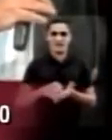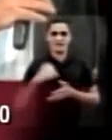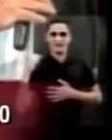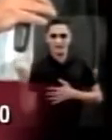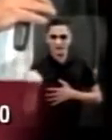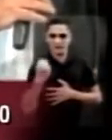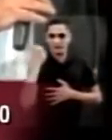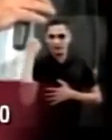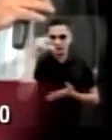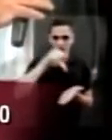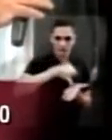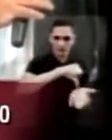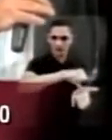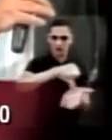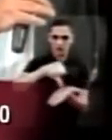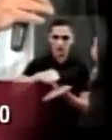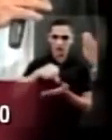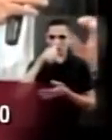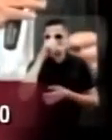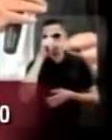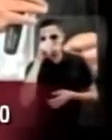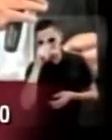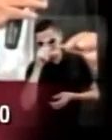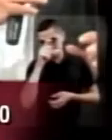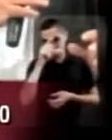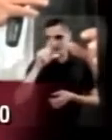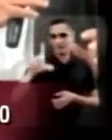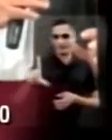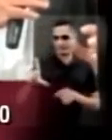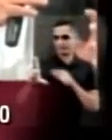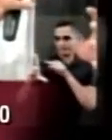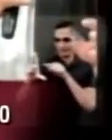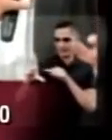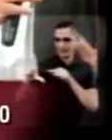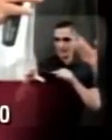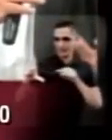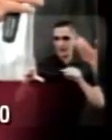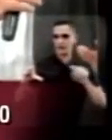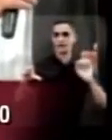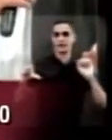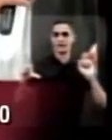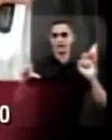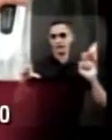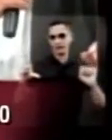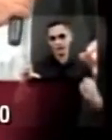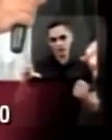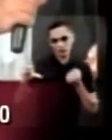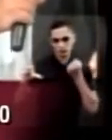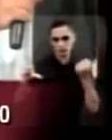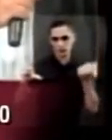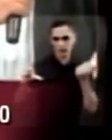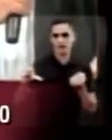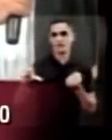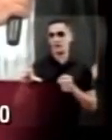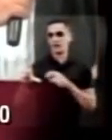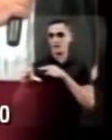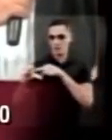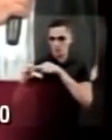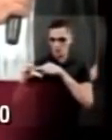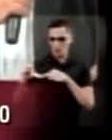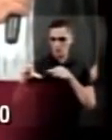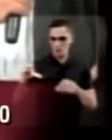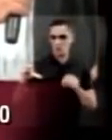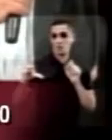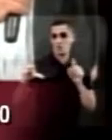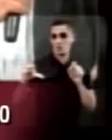grave nos hospitais. Então, eles chegam ou têm já o teste pronto, chegam em estado grave. Então, são feitos